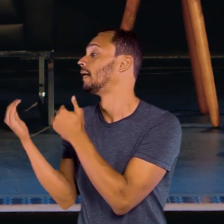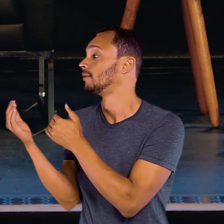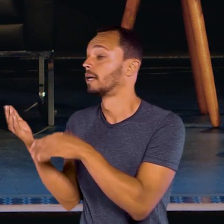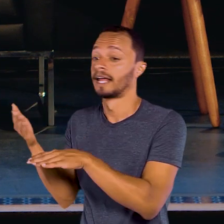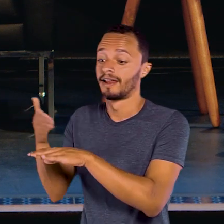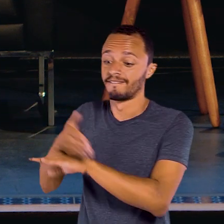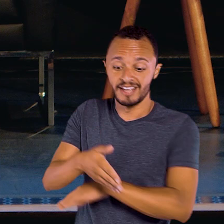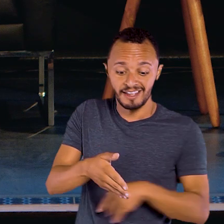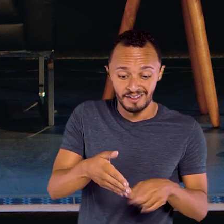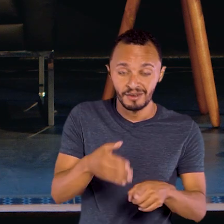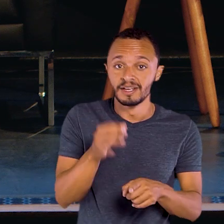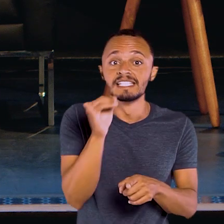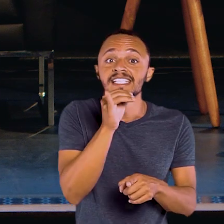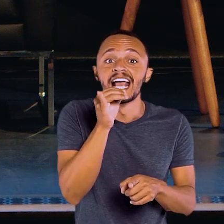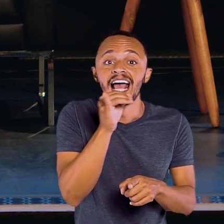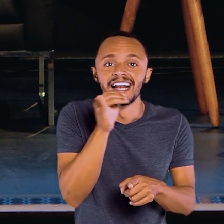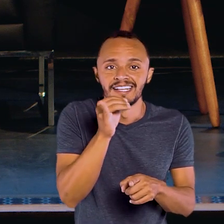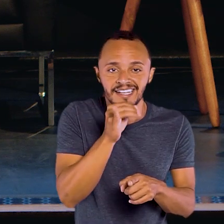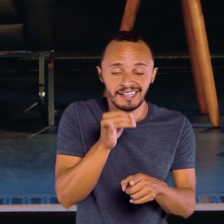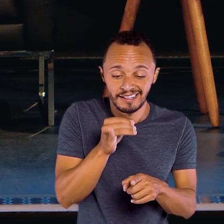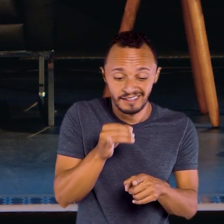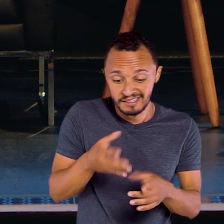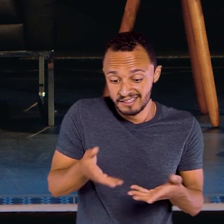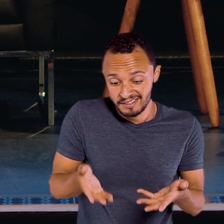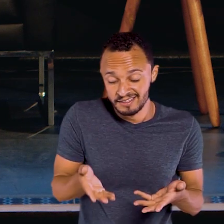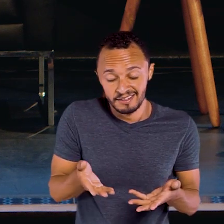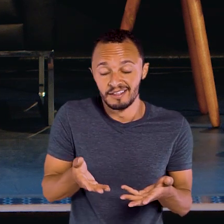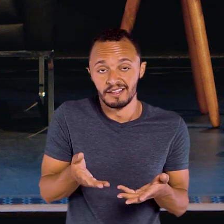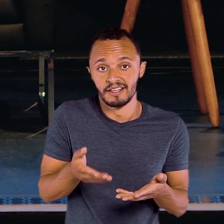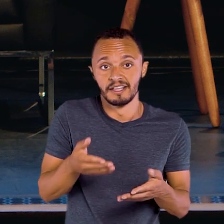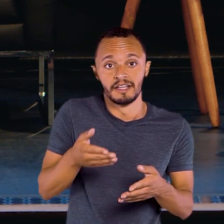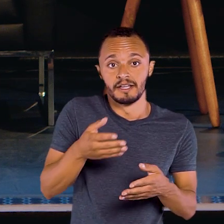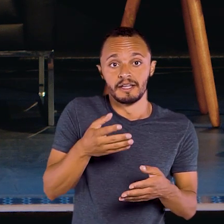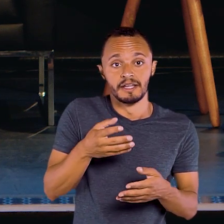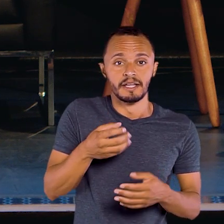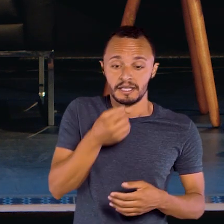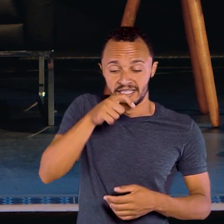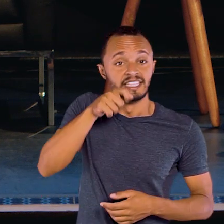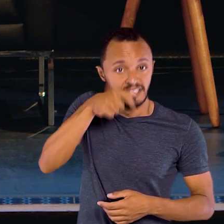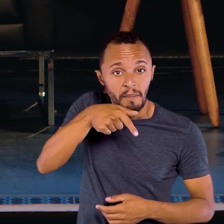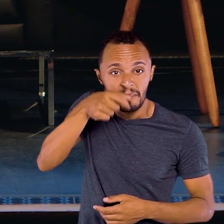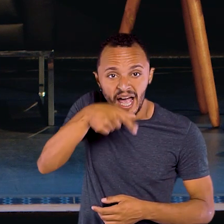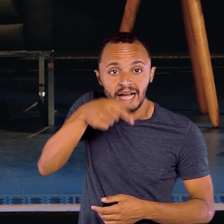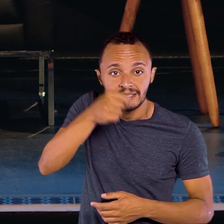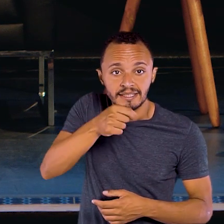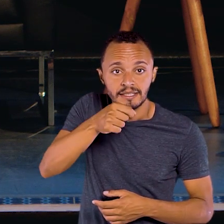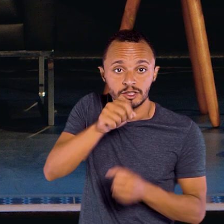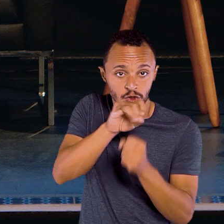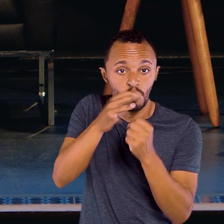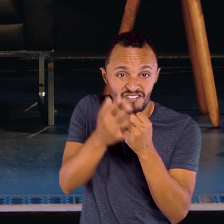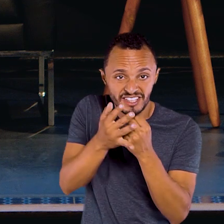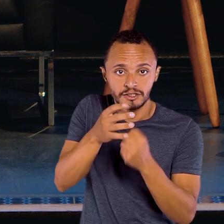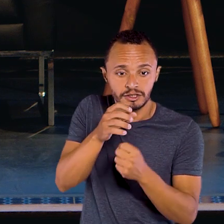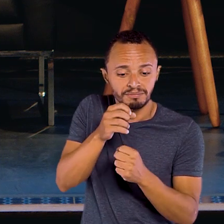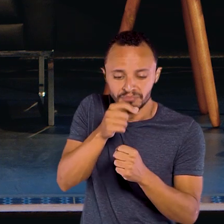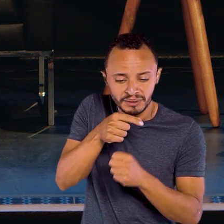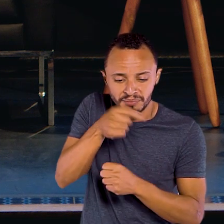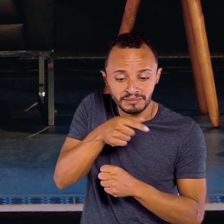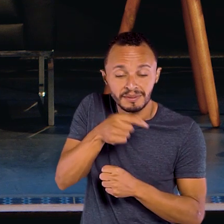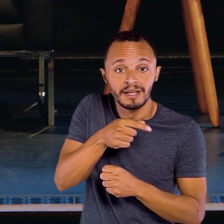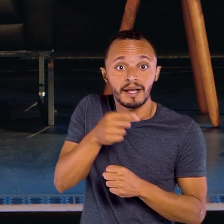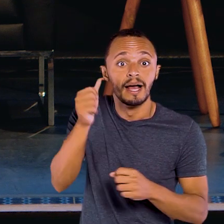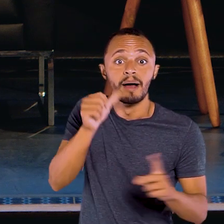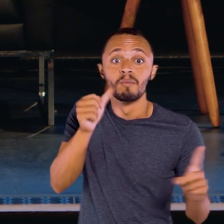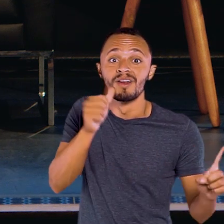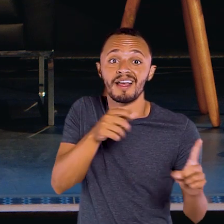são pessoas que não conseguiram se confinar, paradoxalmente, né? Solitária, mas elas não conseguiram ir para solitária, ficaram em cárcere privado com